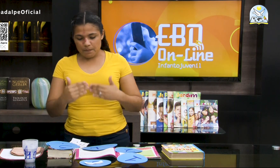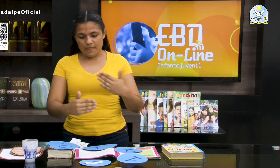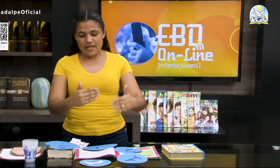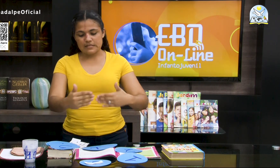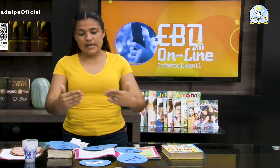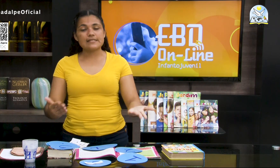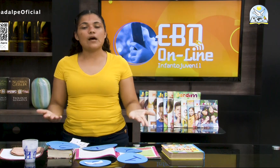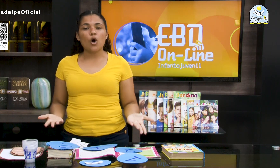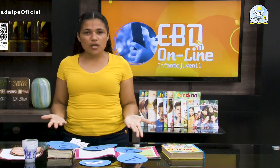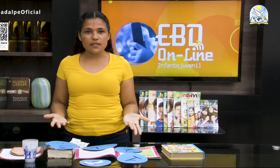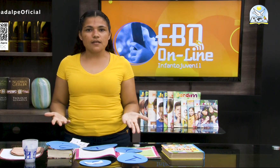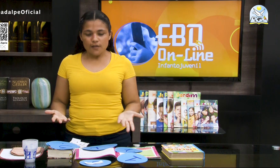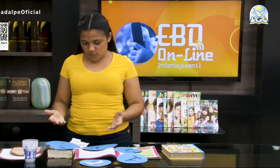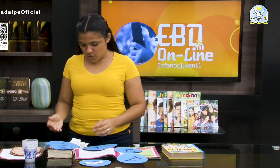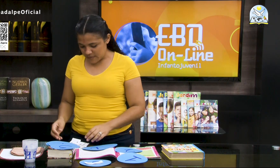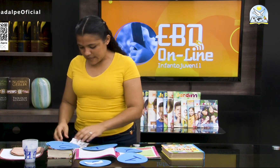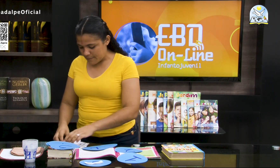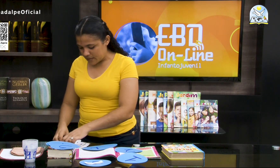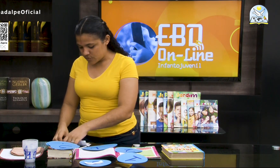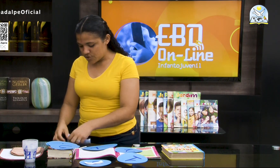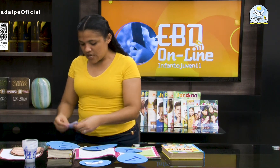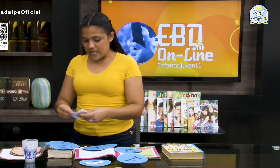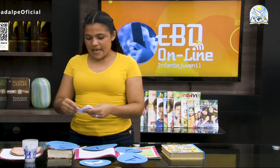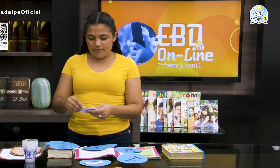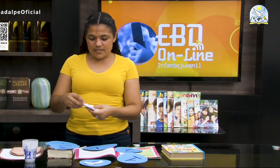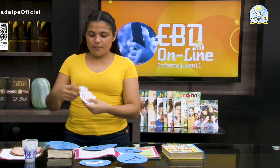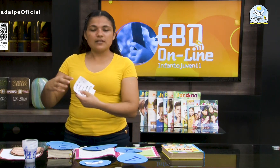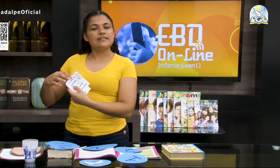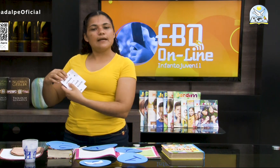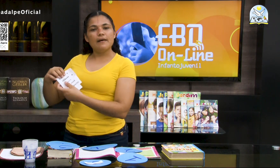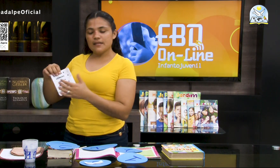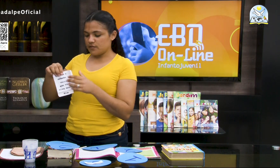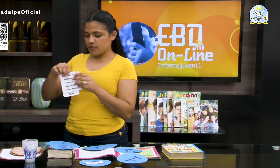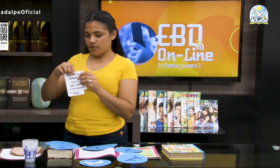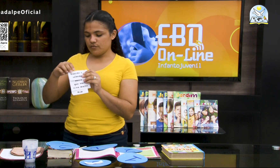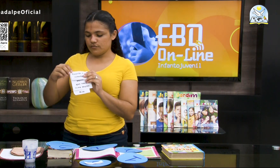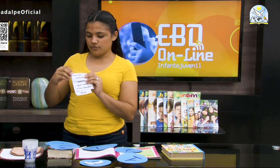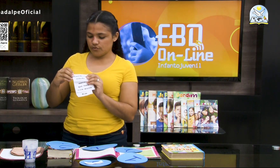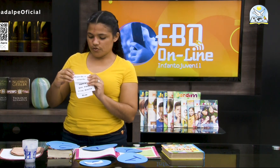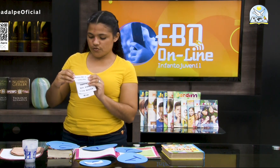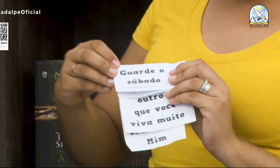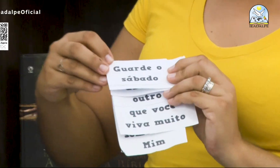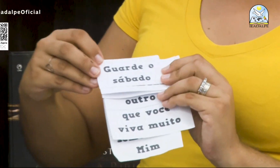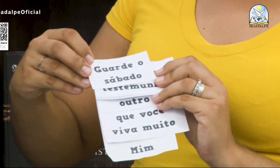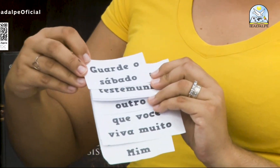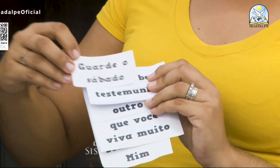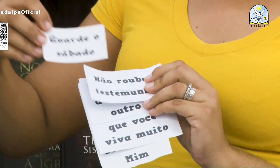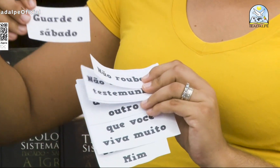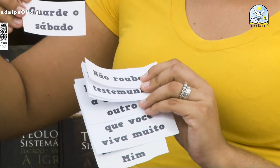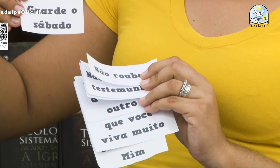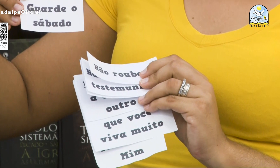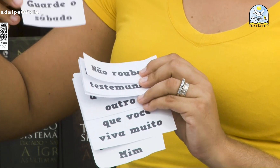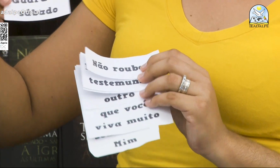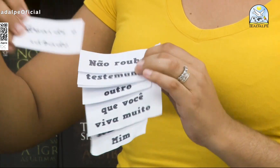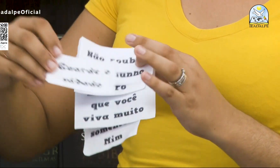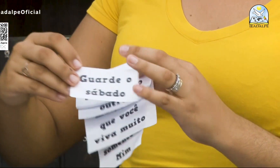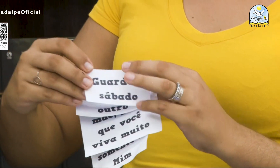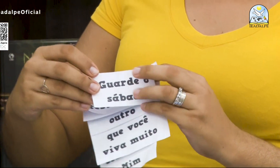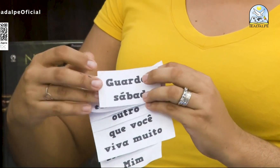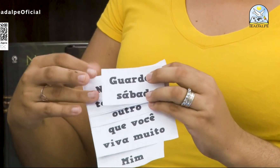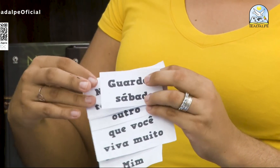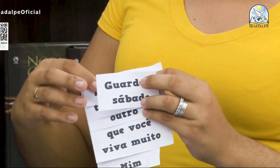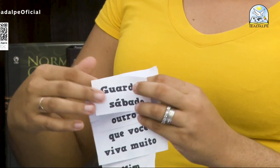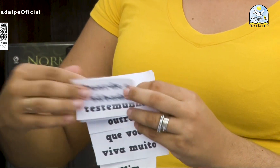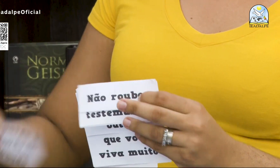memorize essa ordem dos mandamentos. E aí você pode ir trabalhando, ó, com todos os outros mandamentos. Guarde o